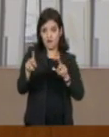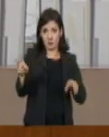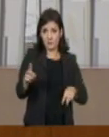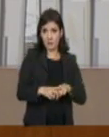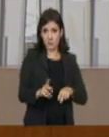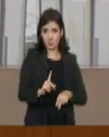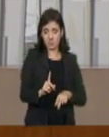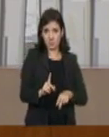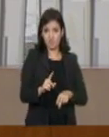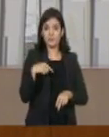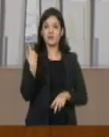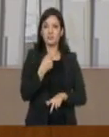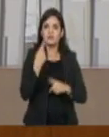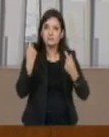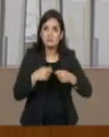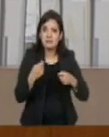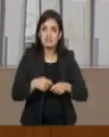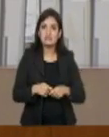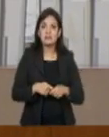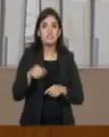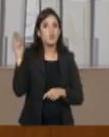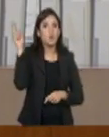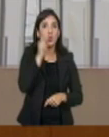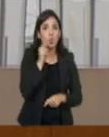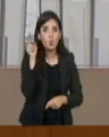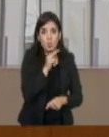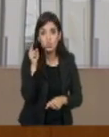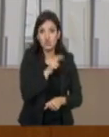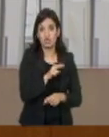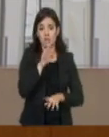Nós precisamos julgar urgentemente essa repercussão geral e